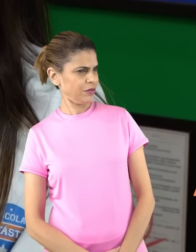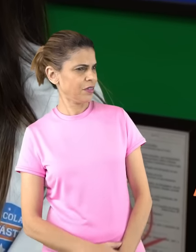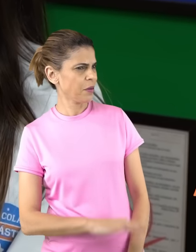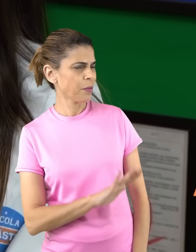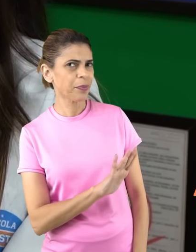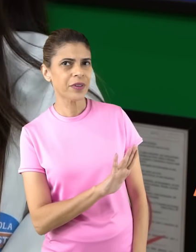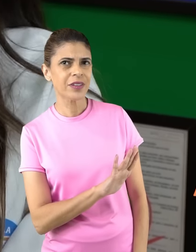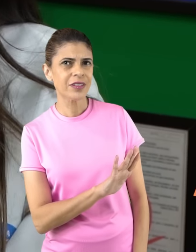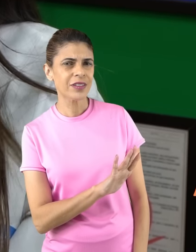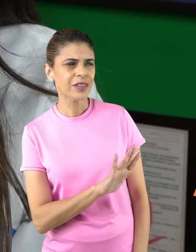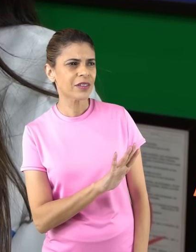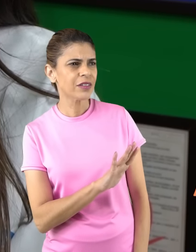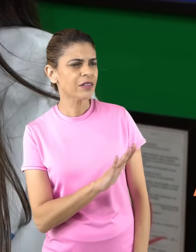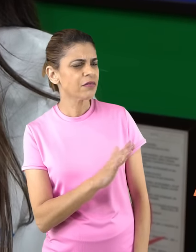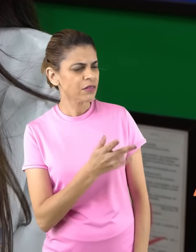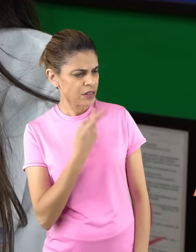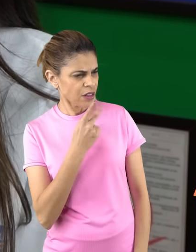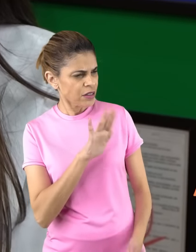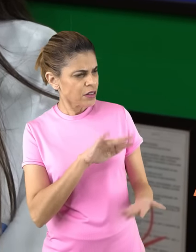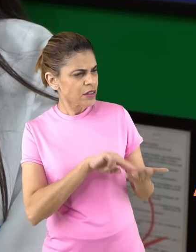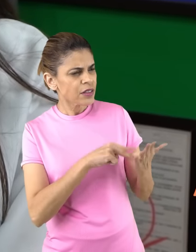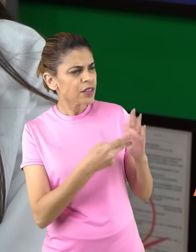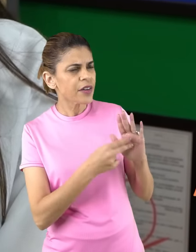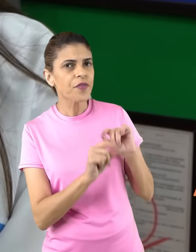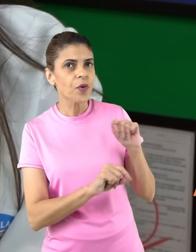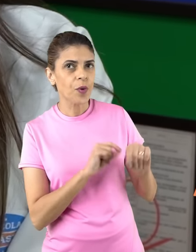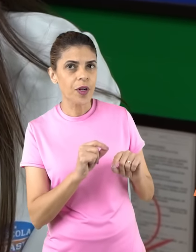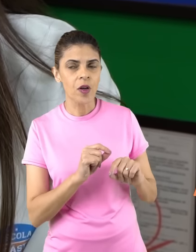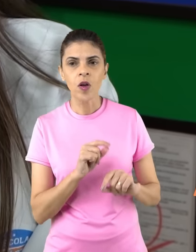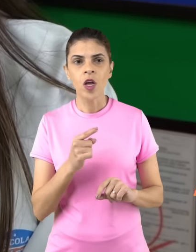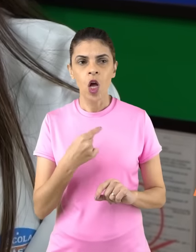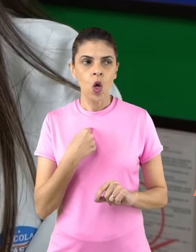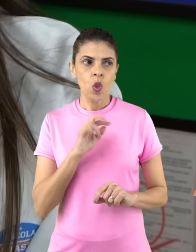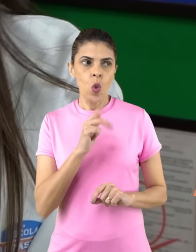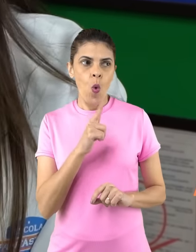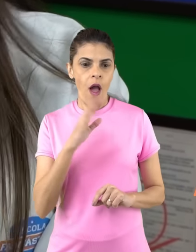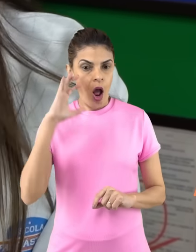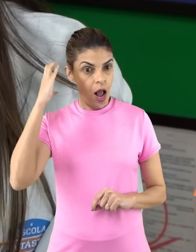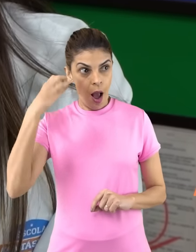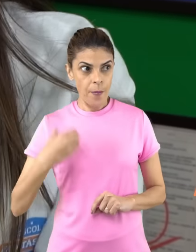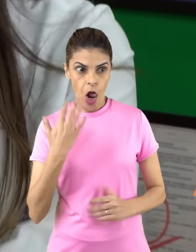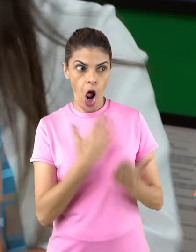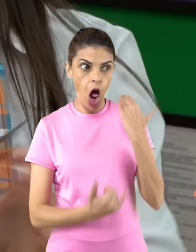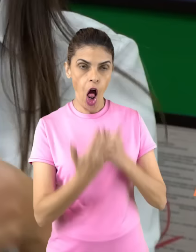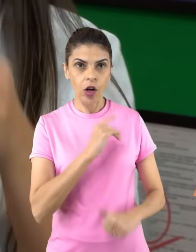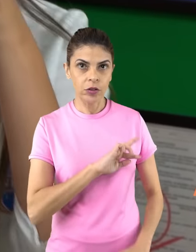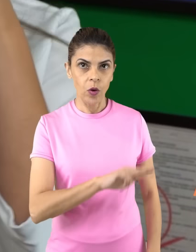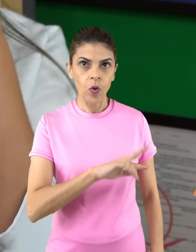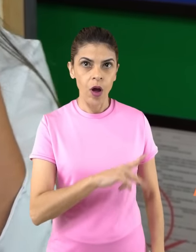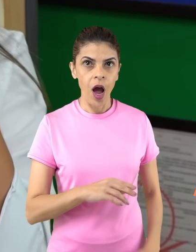Peraí O que você tá querendo dizer com isso? Olha só, Ana Eu não sou a Camila Comilona, tá?